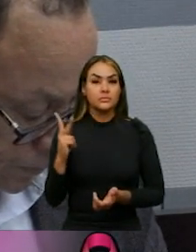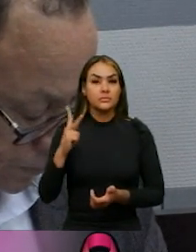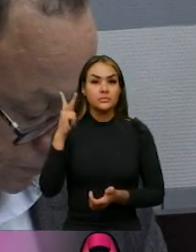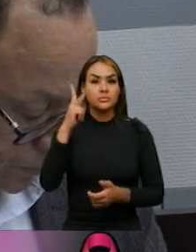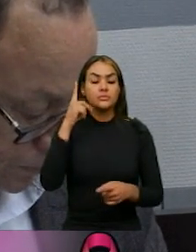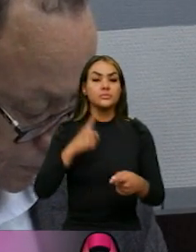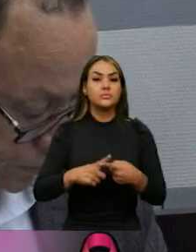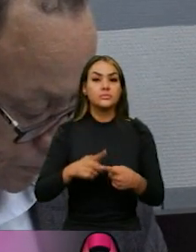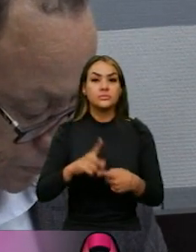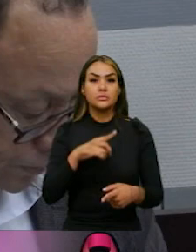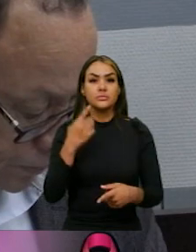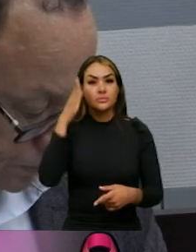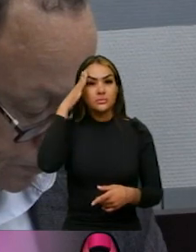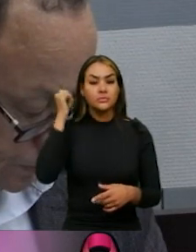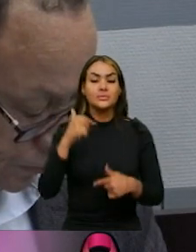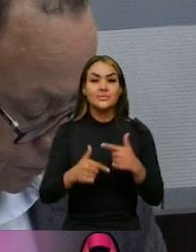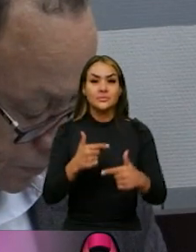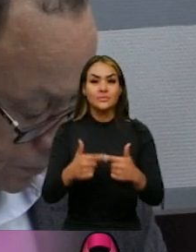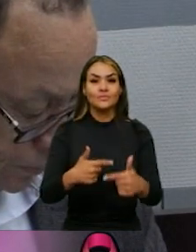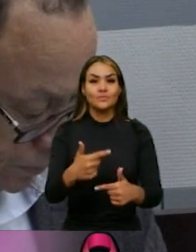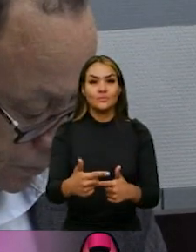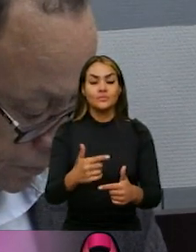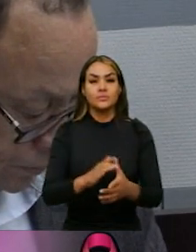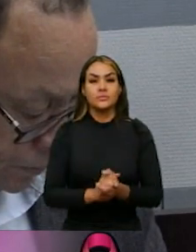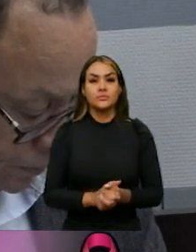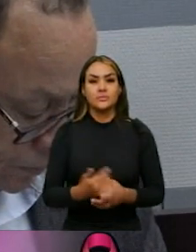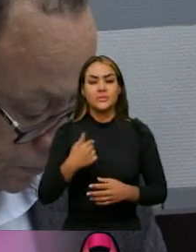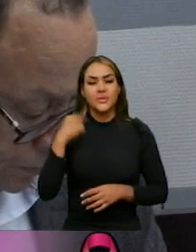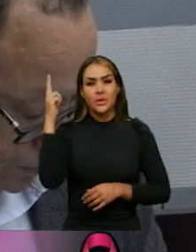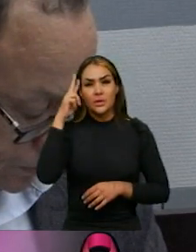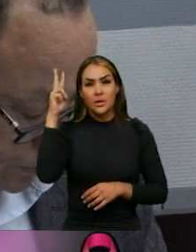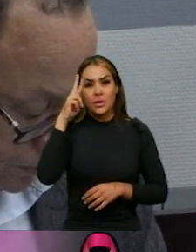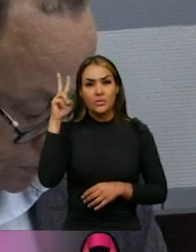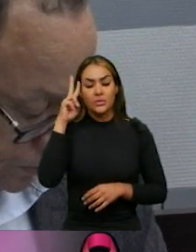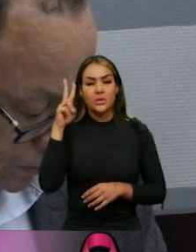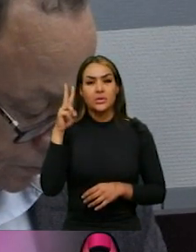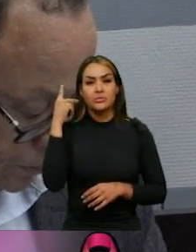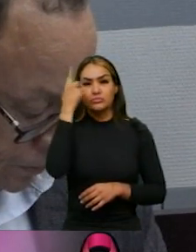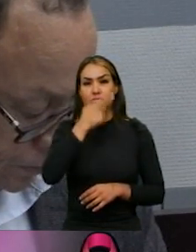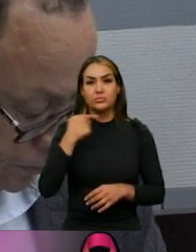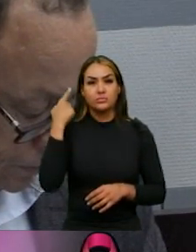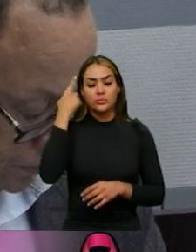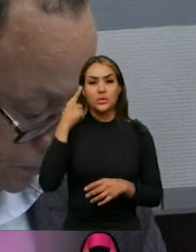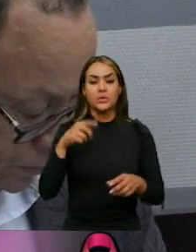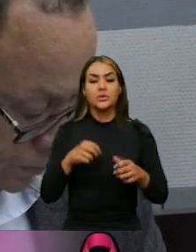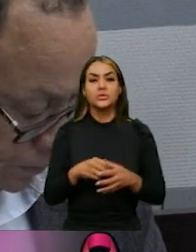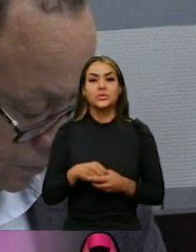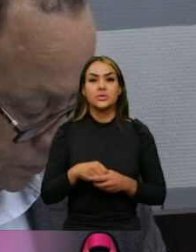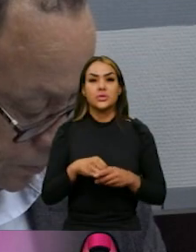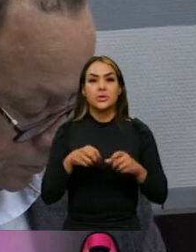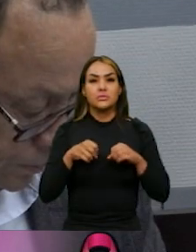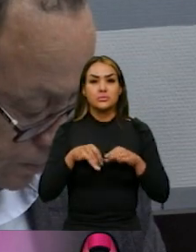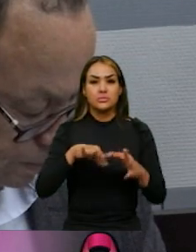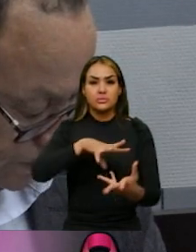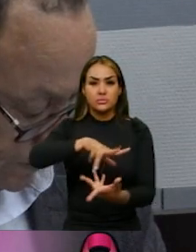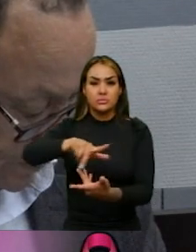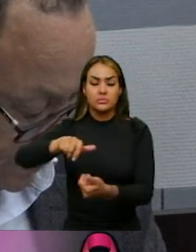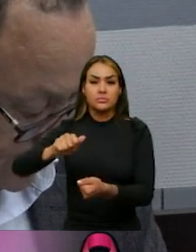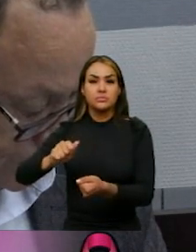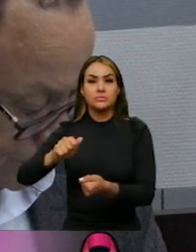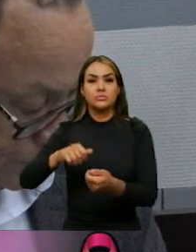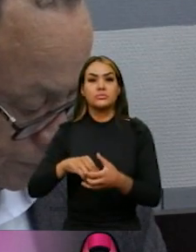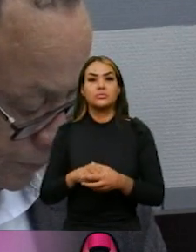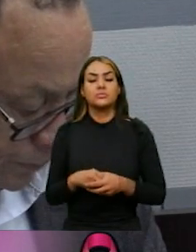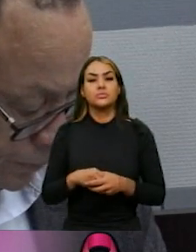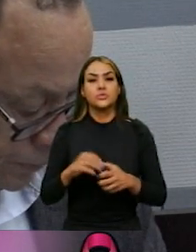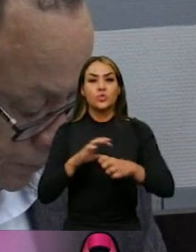sabemos a luta que é, né? Eu me lembro que durante a pandemia, técnico de enfermagem, enfermeiro, auxiliar de